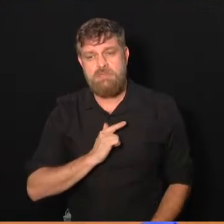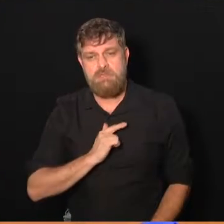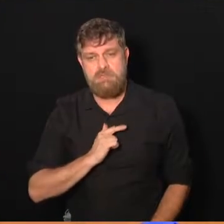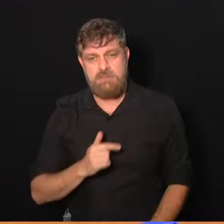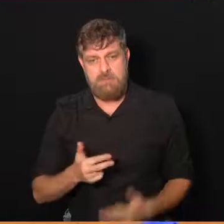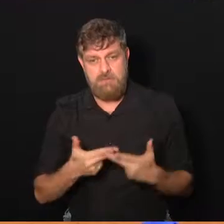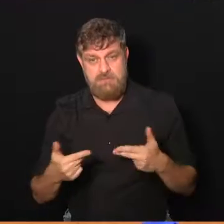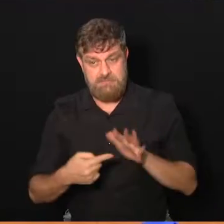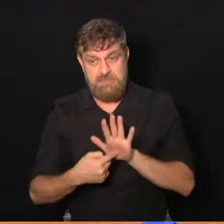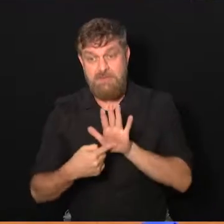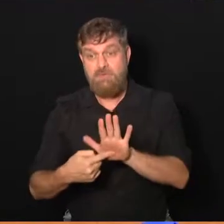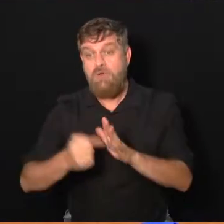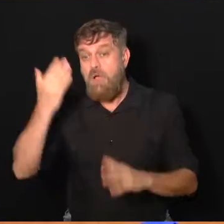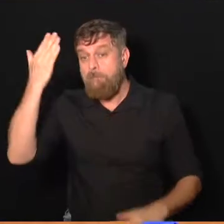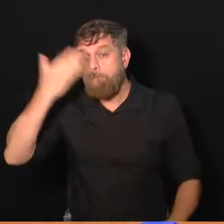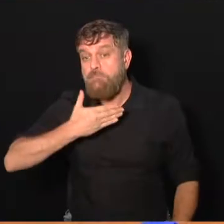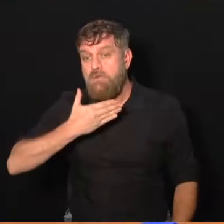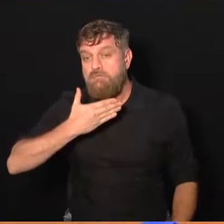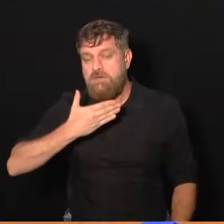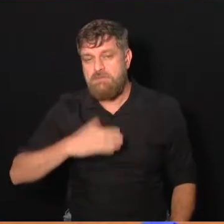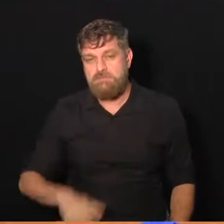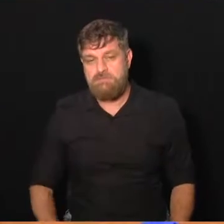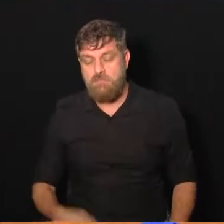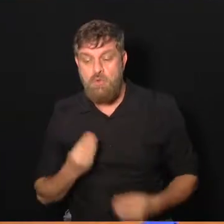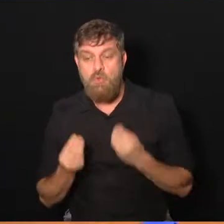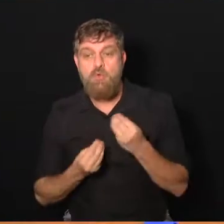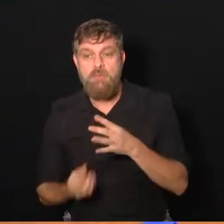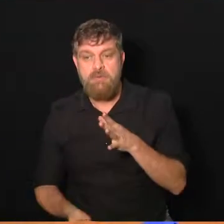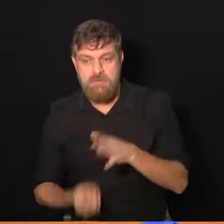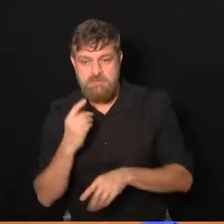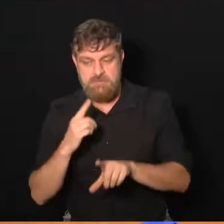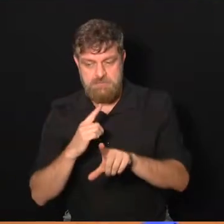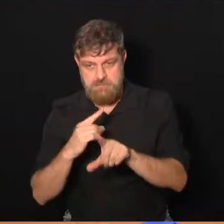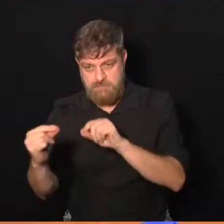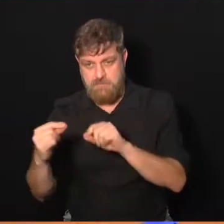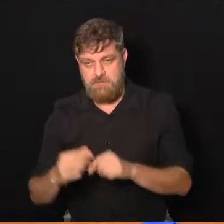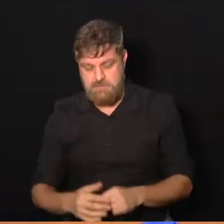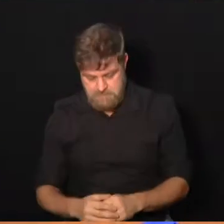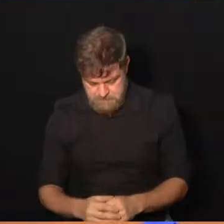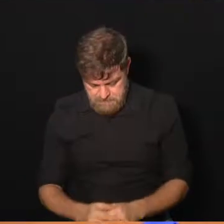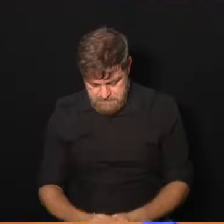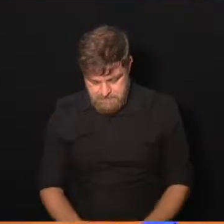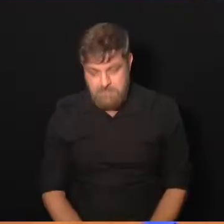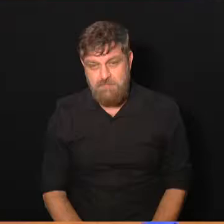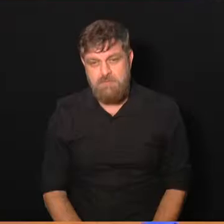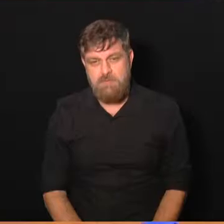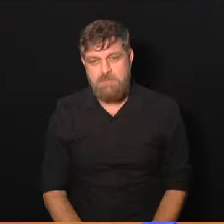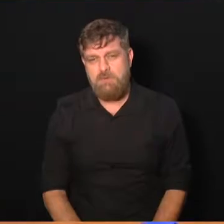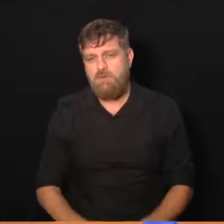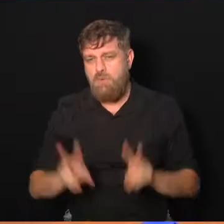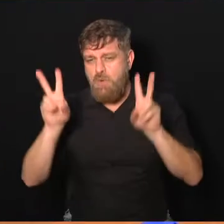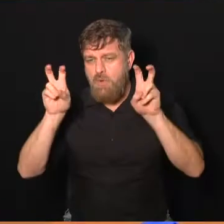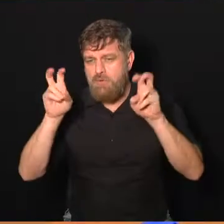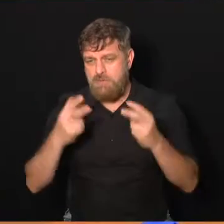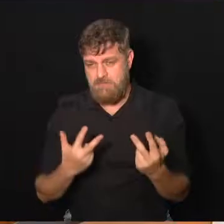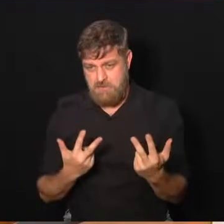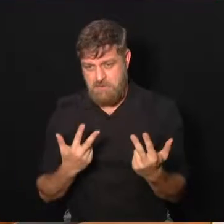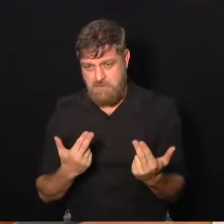para comprovar de que maneira está ocorrendo, né? E em relação ao que a